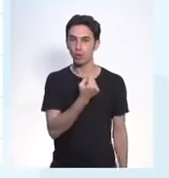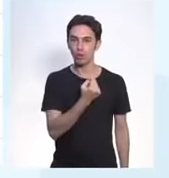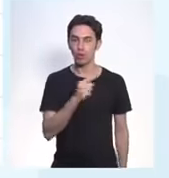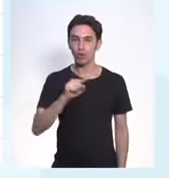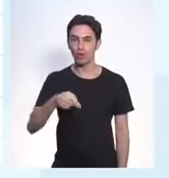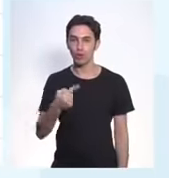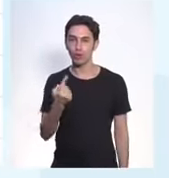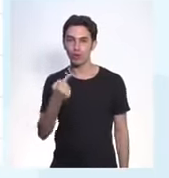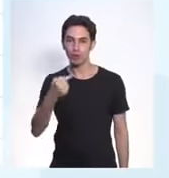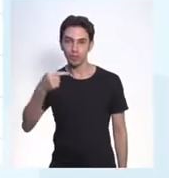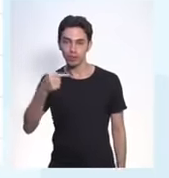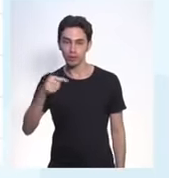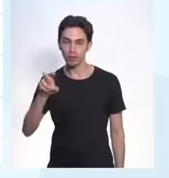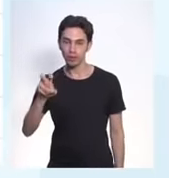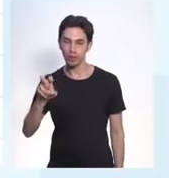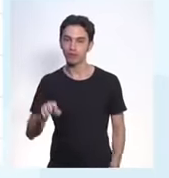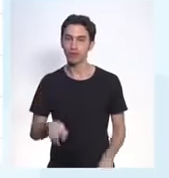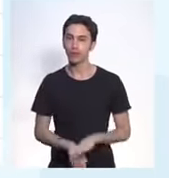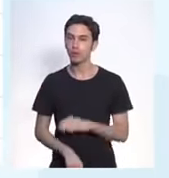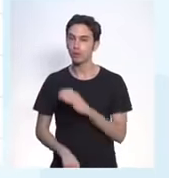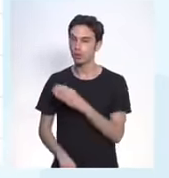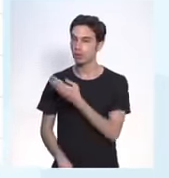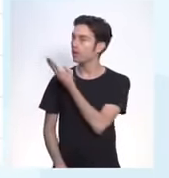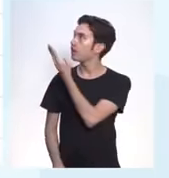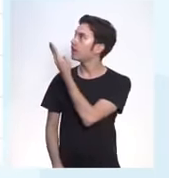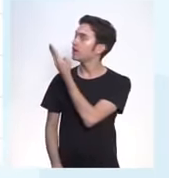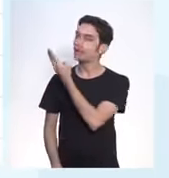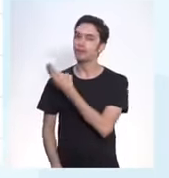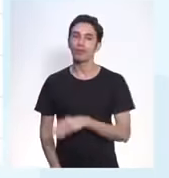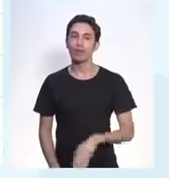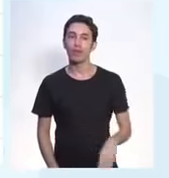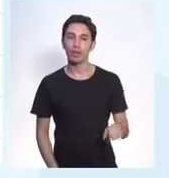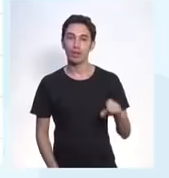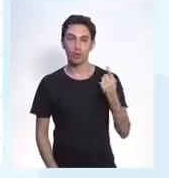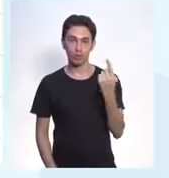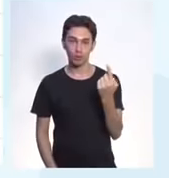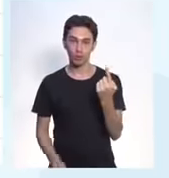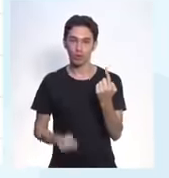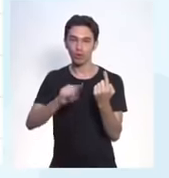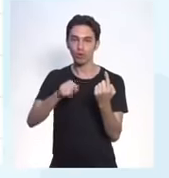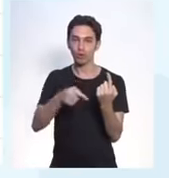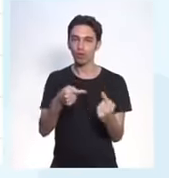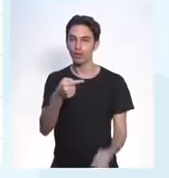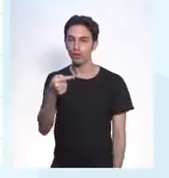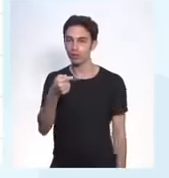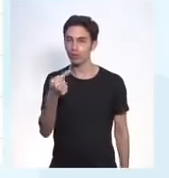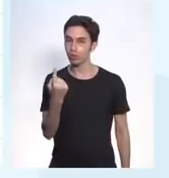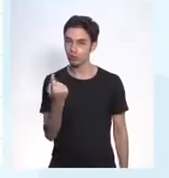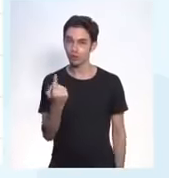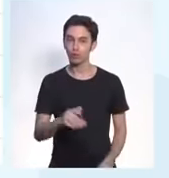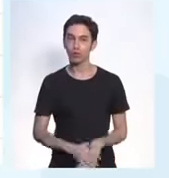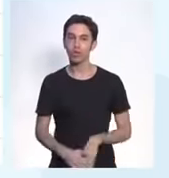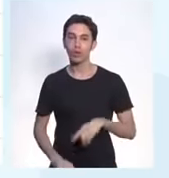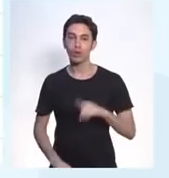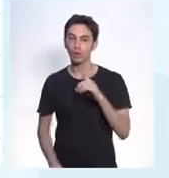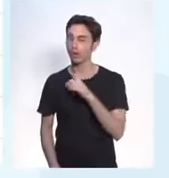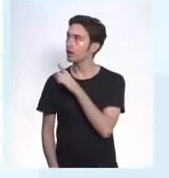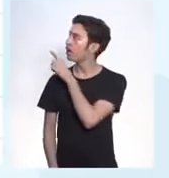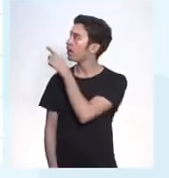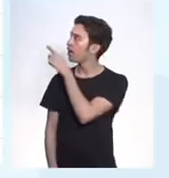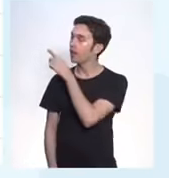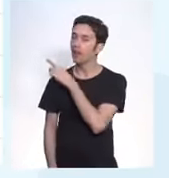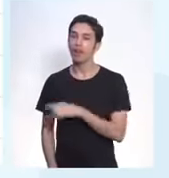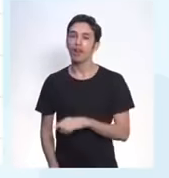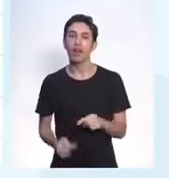c é um e menos um aí né No No caso o par ordenado sempre x e y e o ponto de